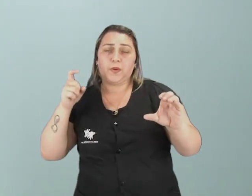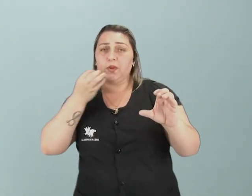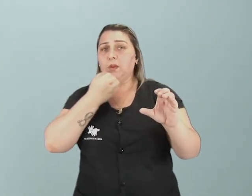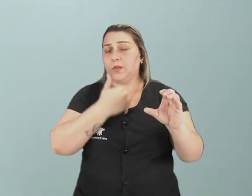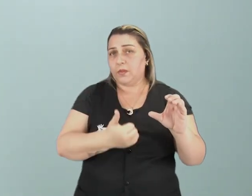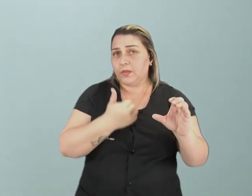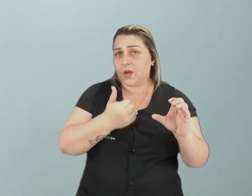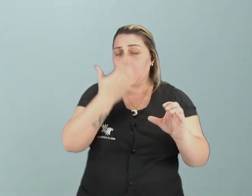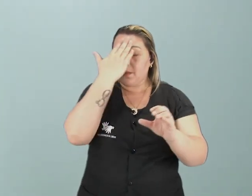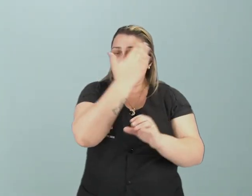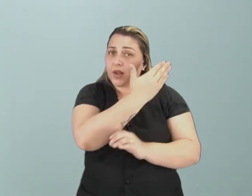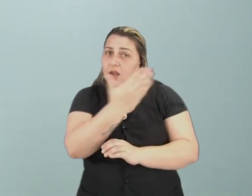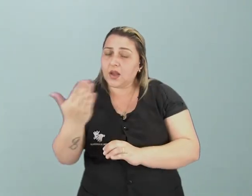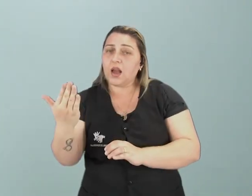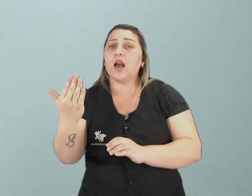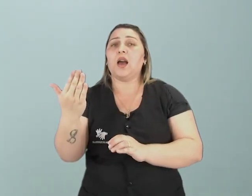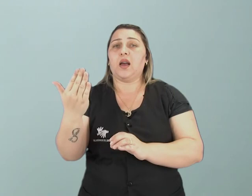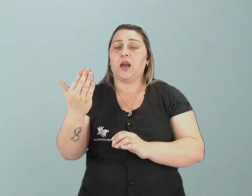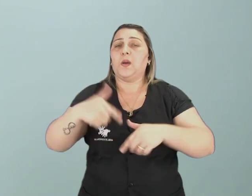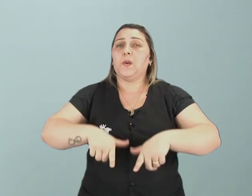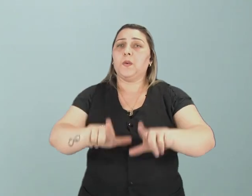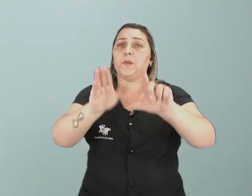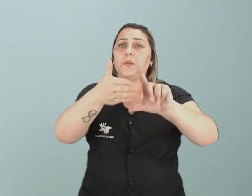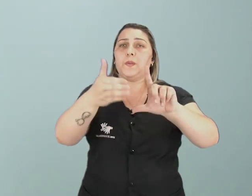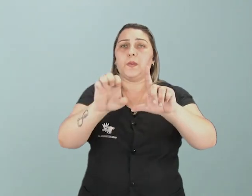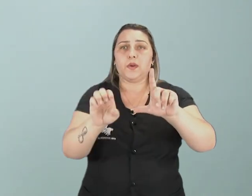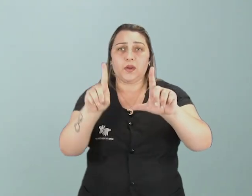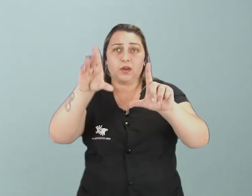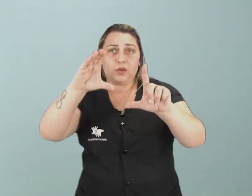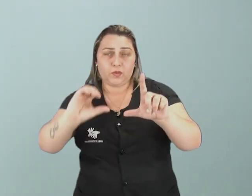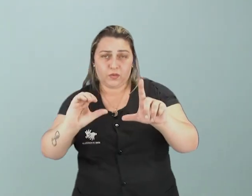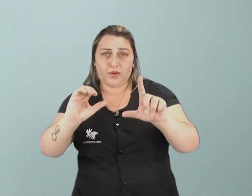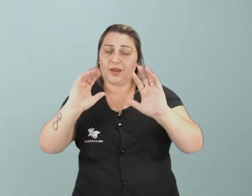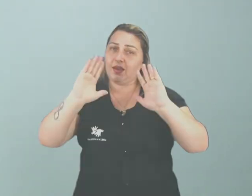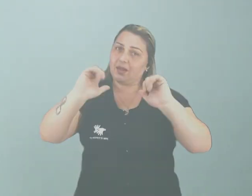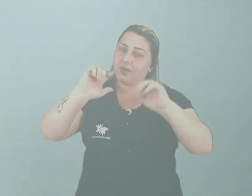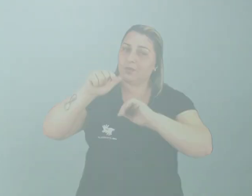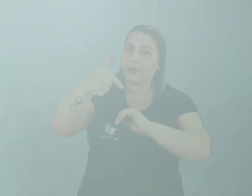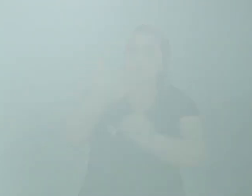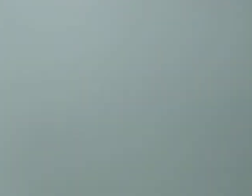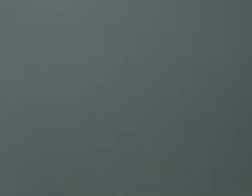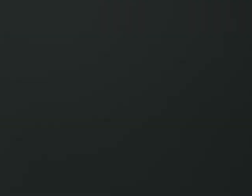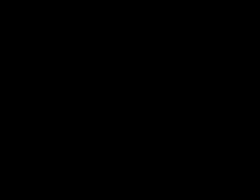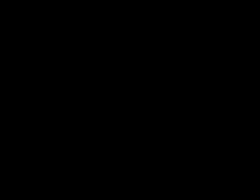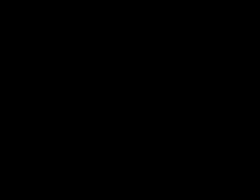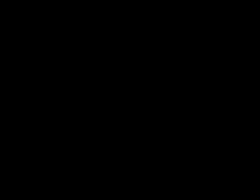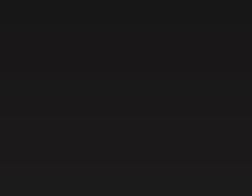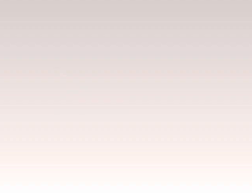Então, muito obrigado. Esteja aí acessando a plataforma Eduque e até a próxima.